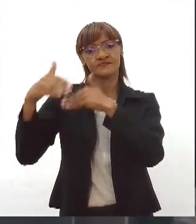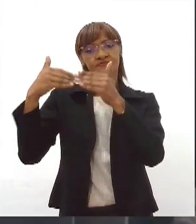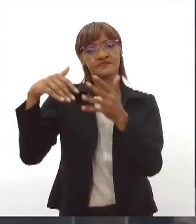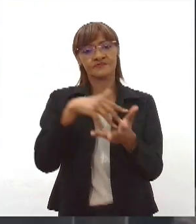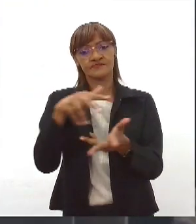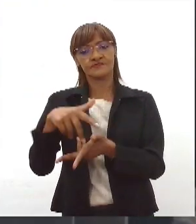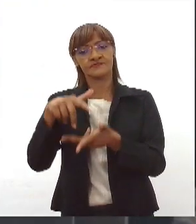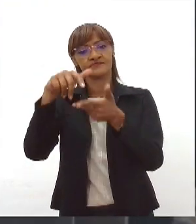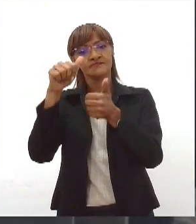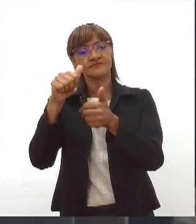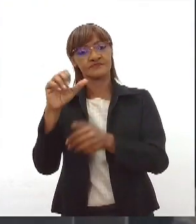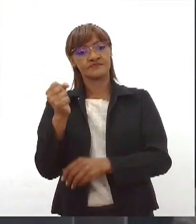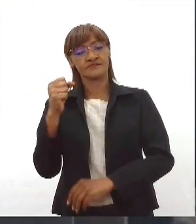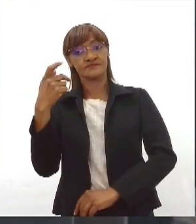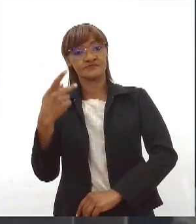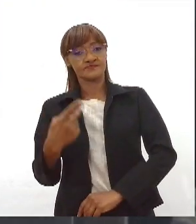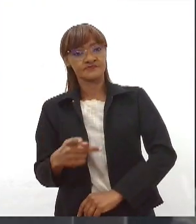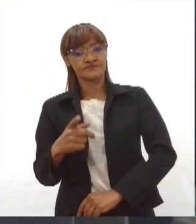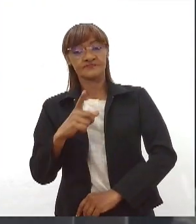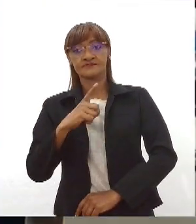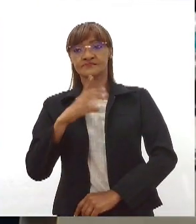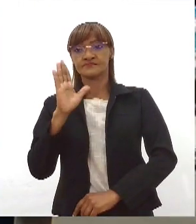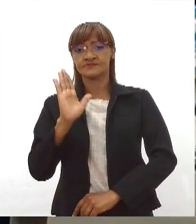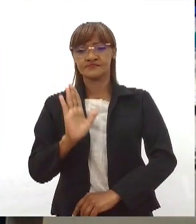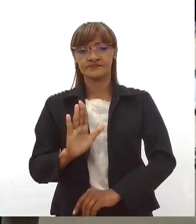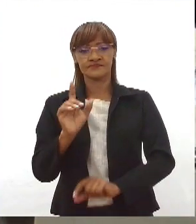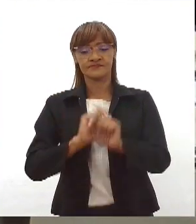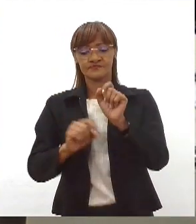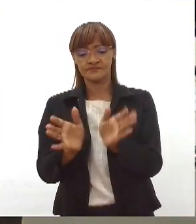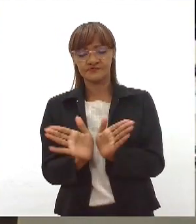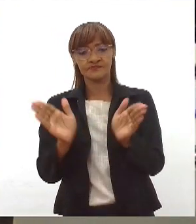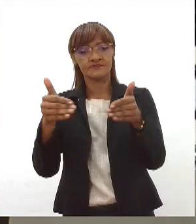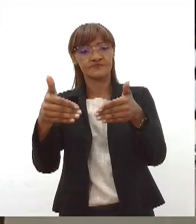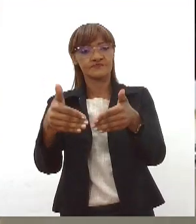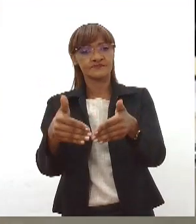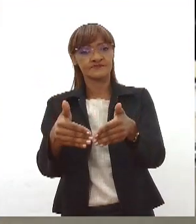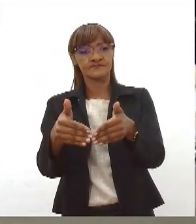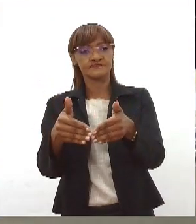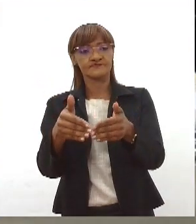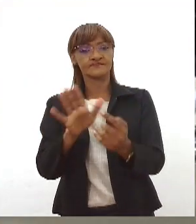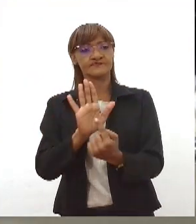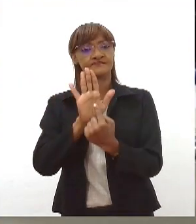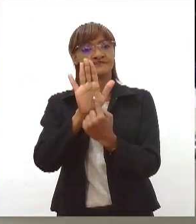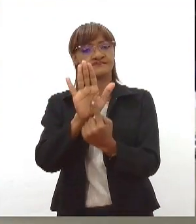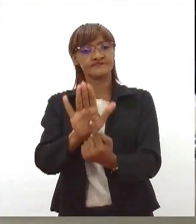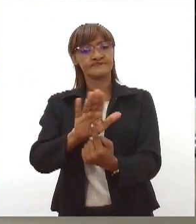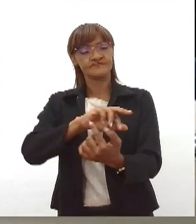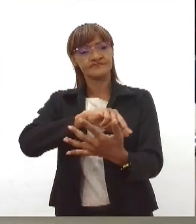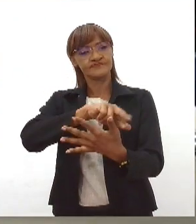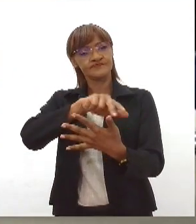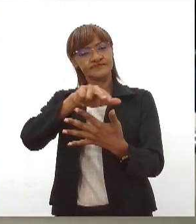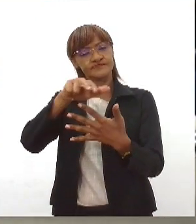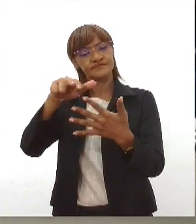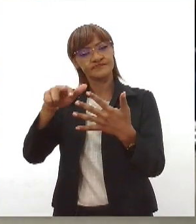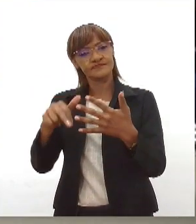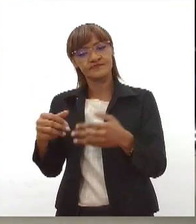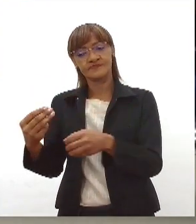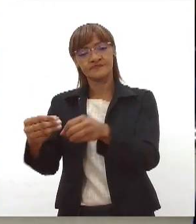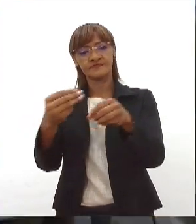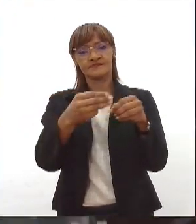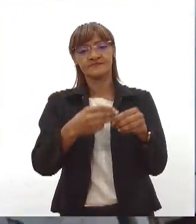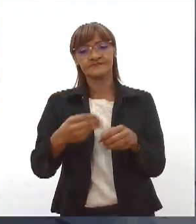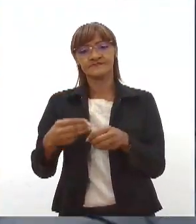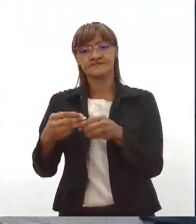Sergipe que por meio do fórum Itinerante é apresentado em vários municípios e regiões do